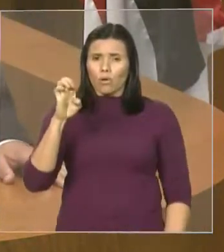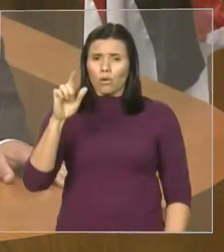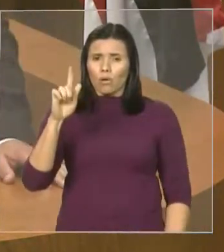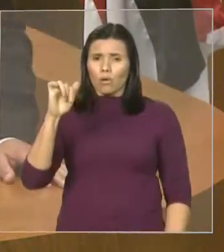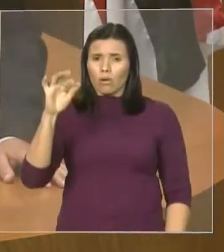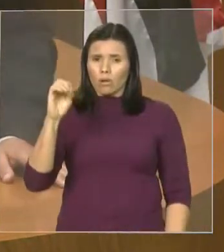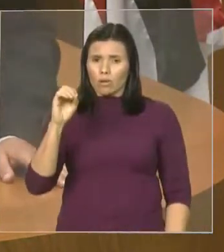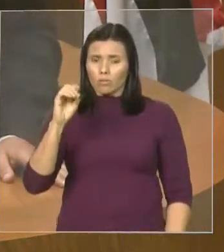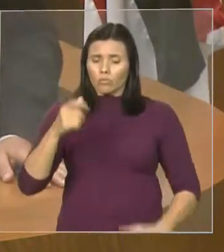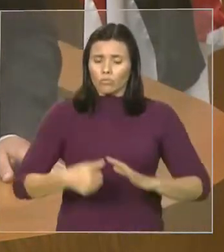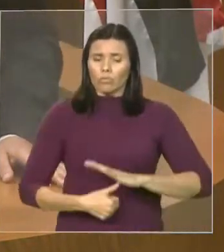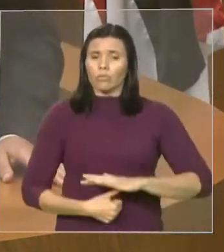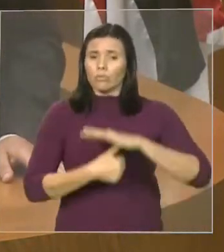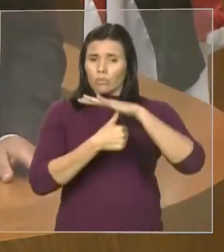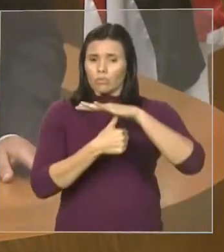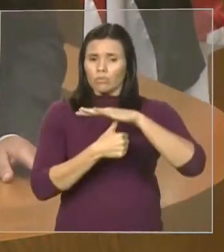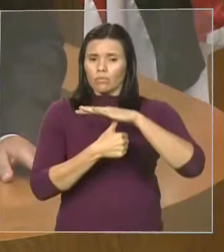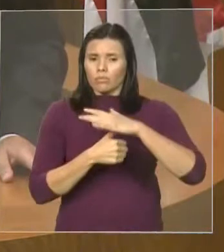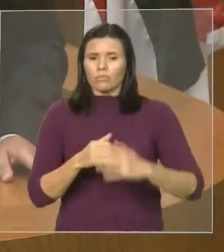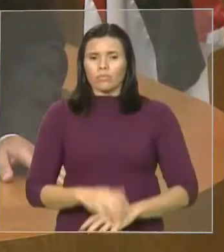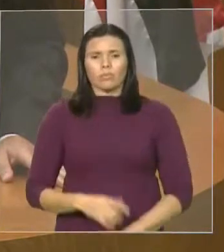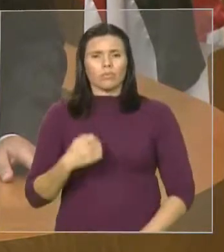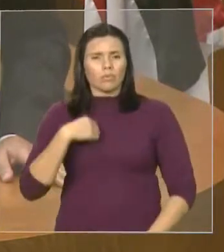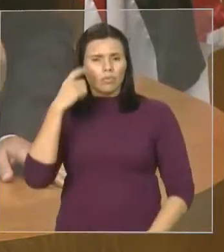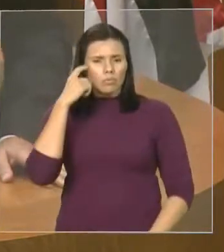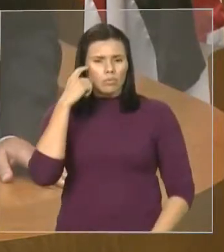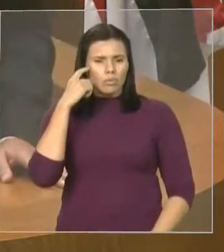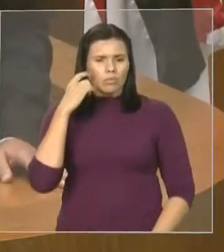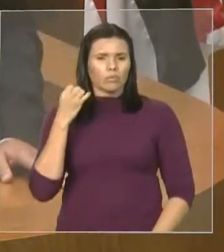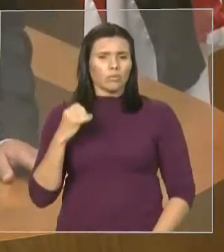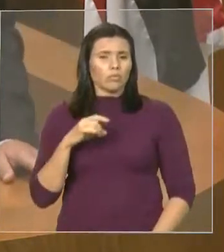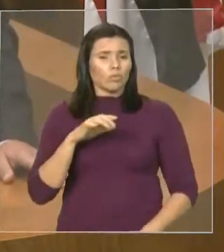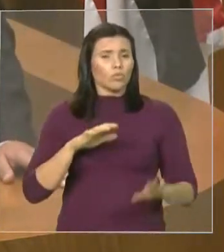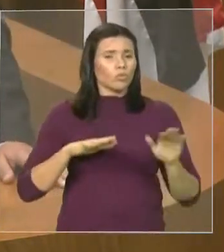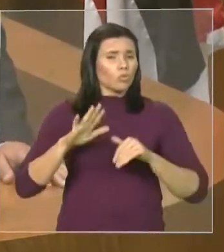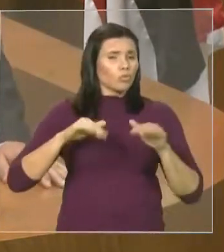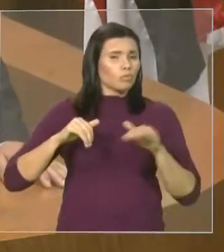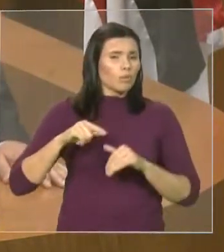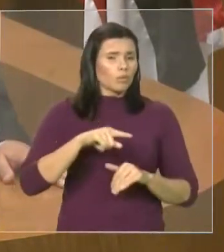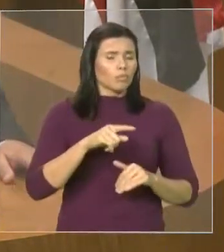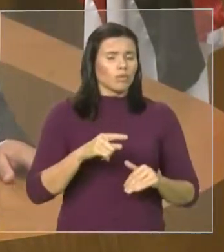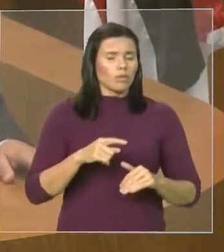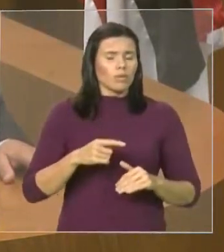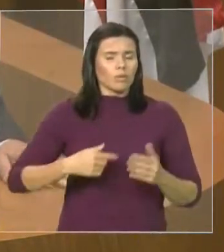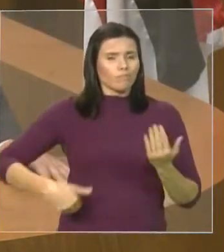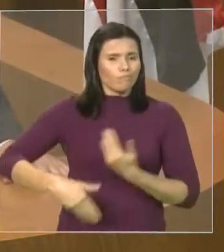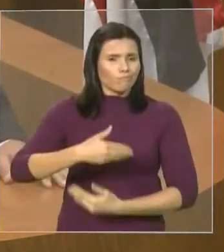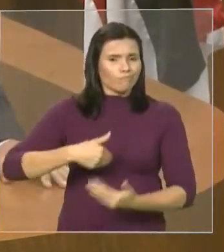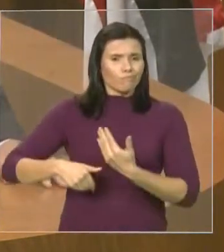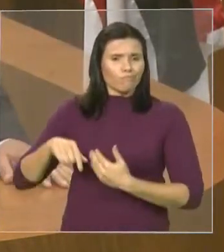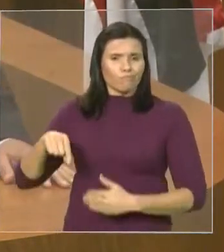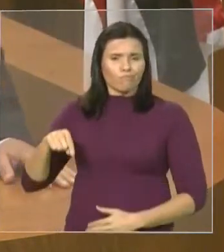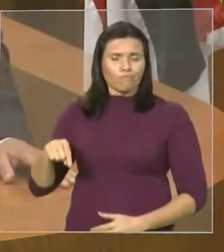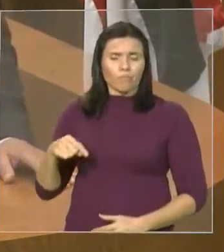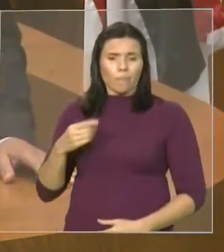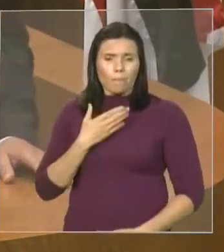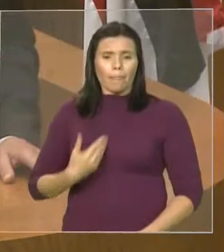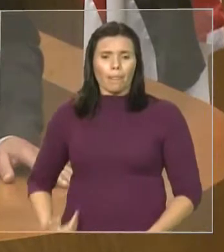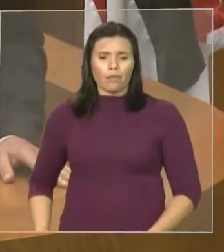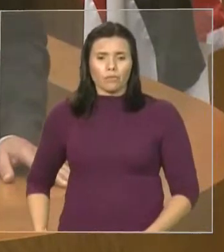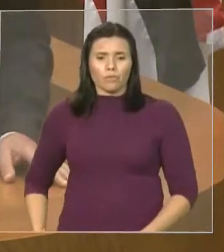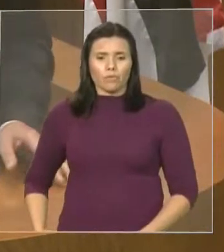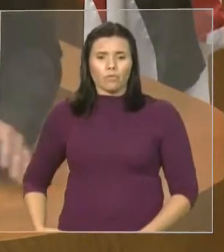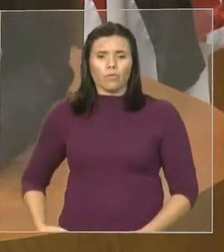se for convocado para discutir os assuntos com o governador, não serão chamados nem estudantes, nem professores. Mas esse